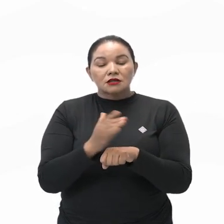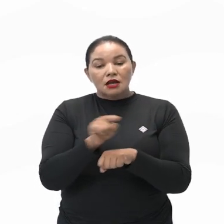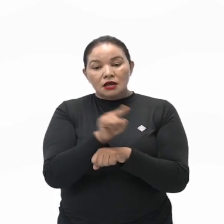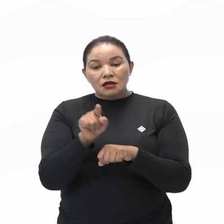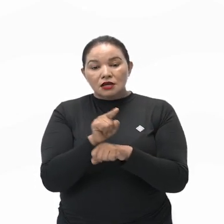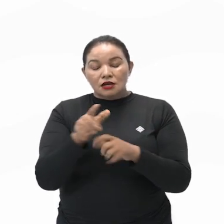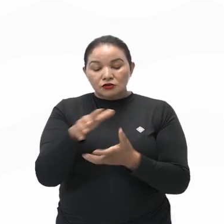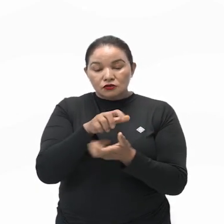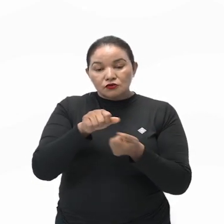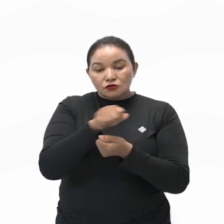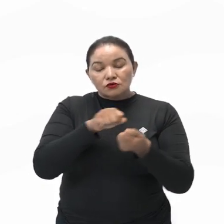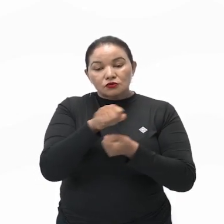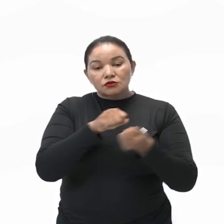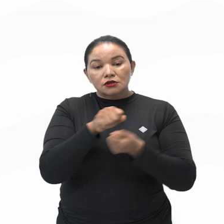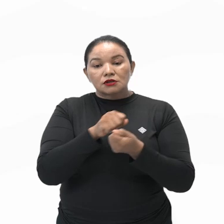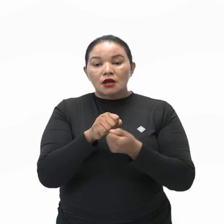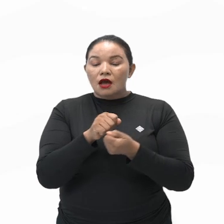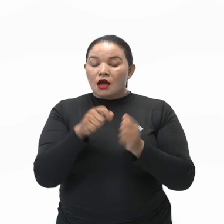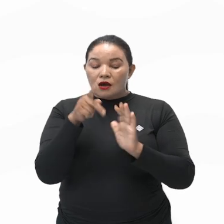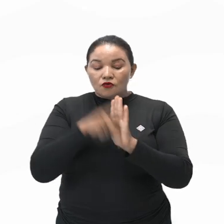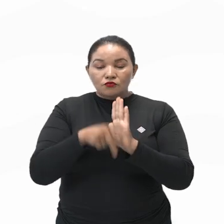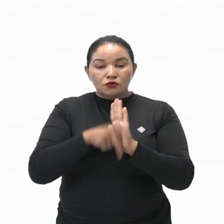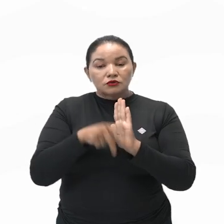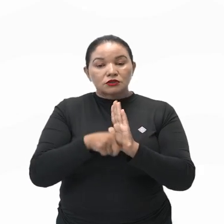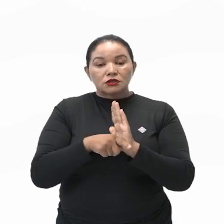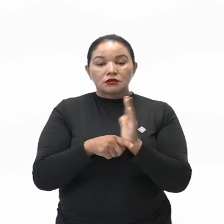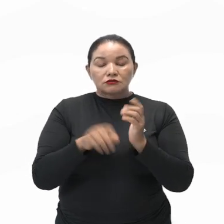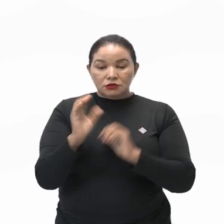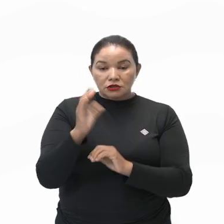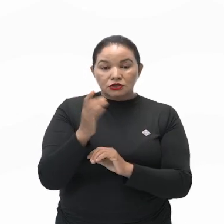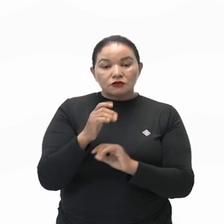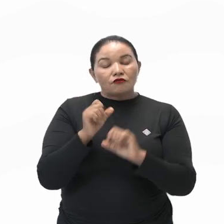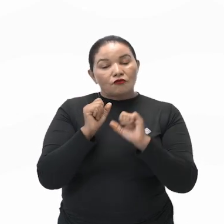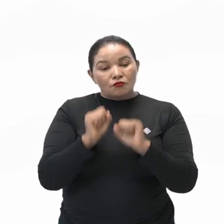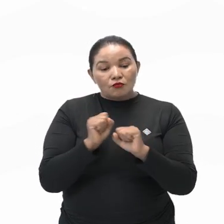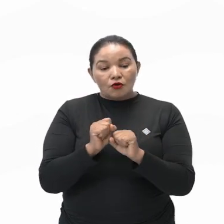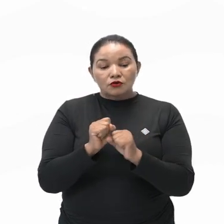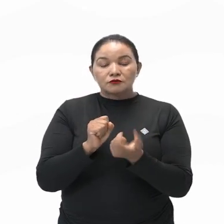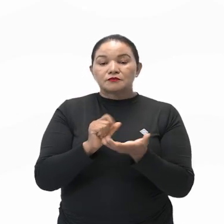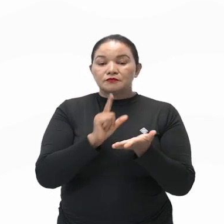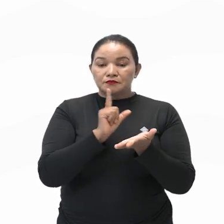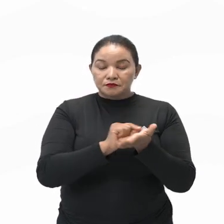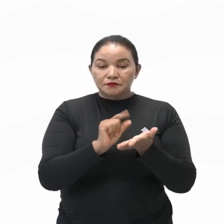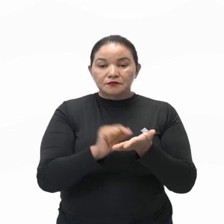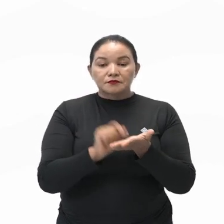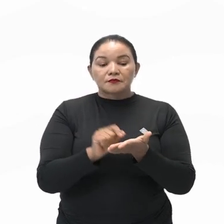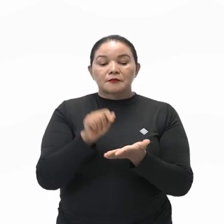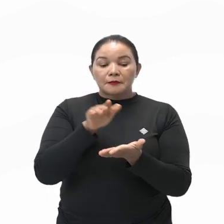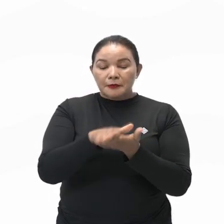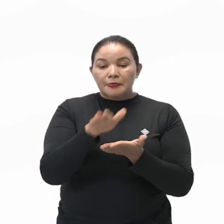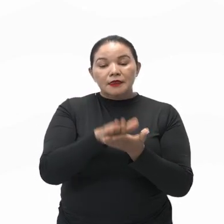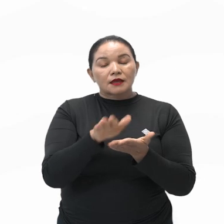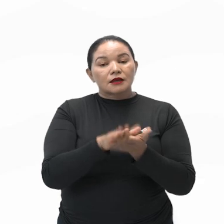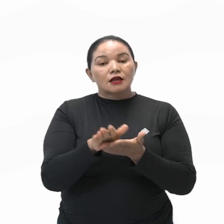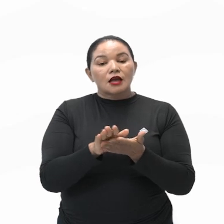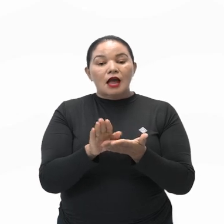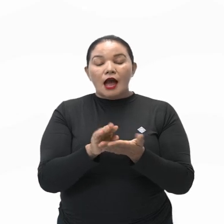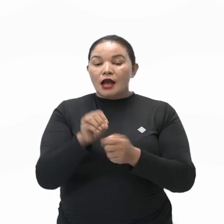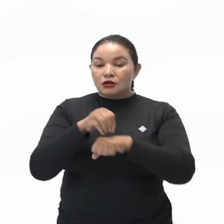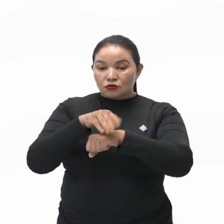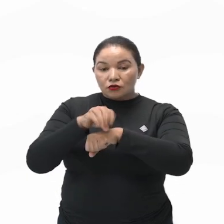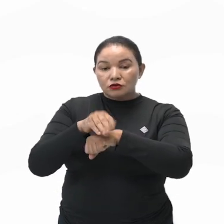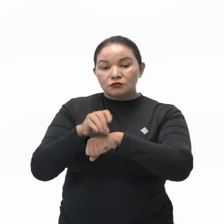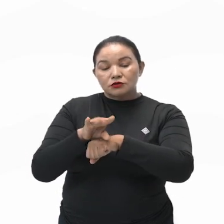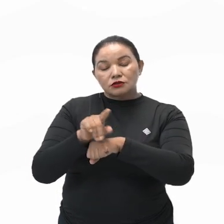virar até um projeto e um artigo científico que pode ser publicado e trazer essa contribuição para todas as